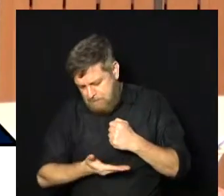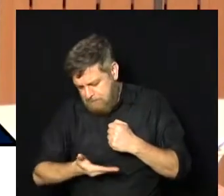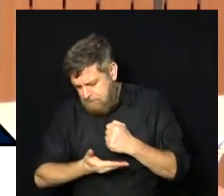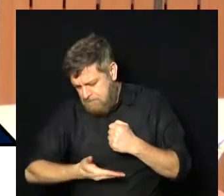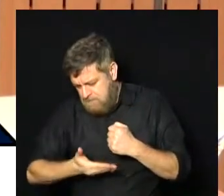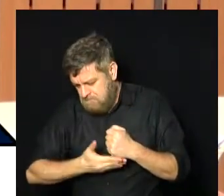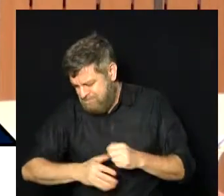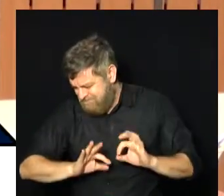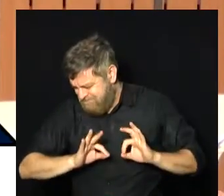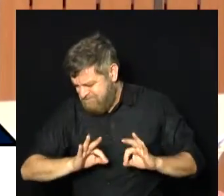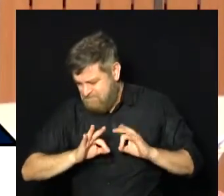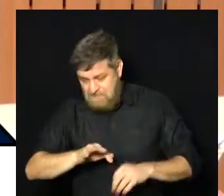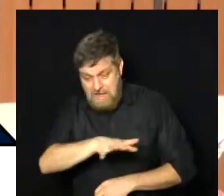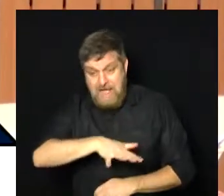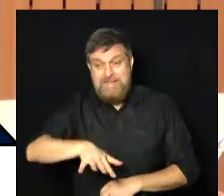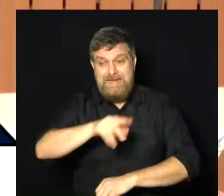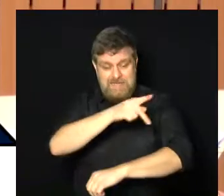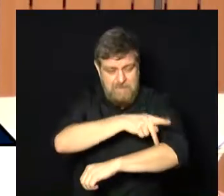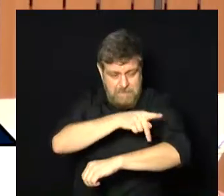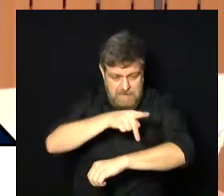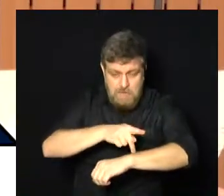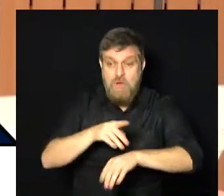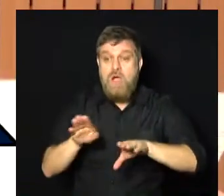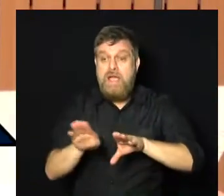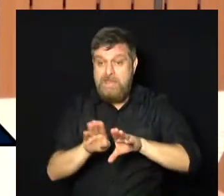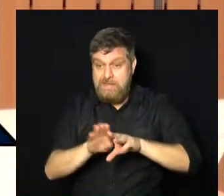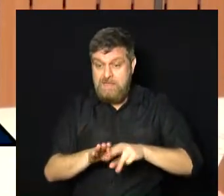consistente do ponto de vista pedagógico, jurídico.